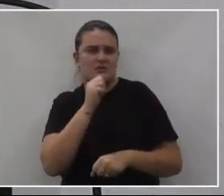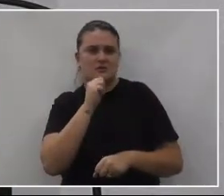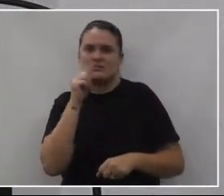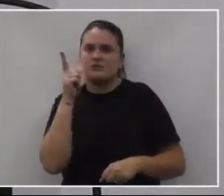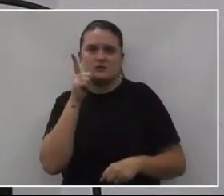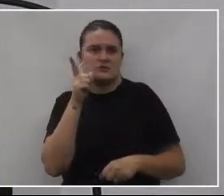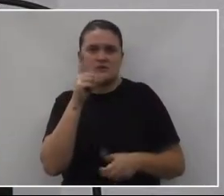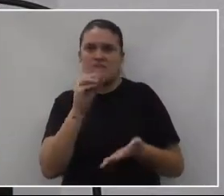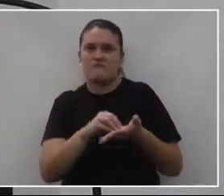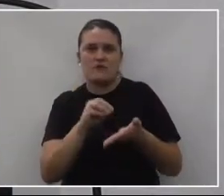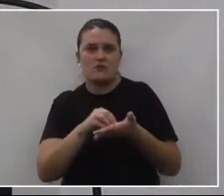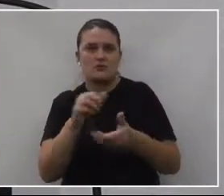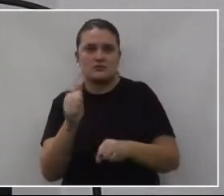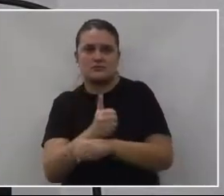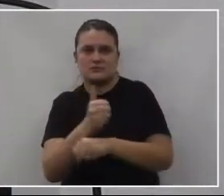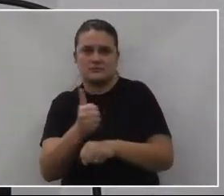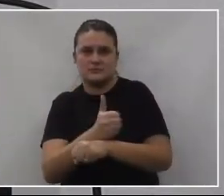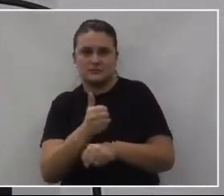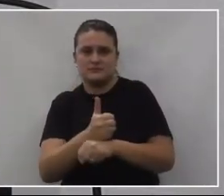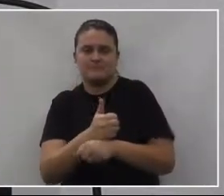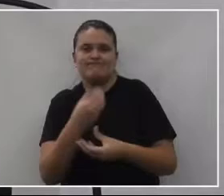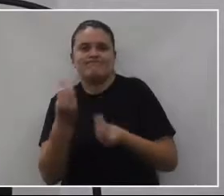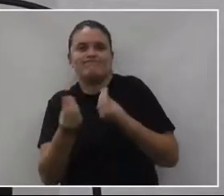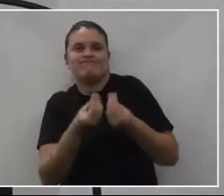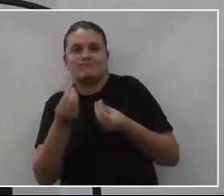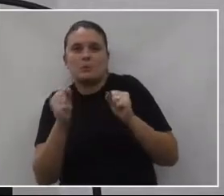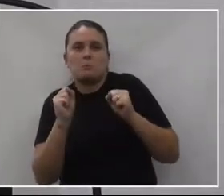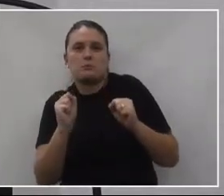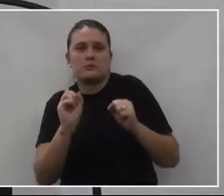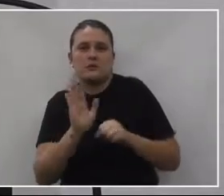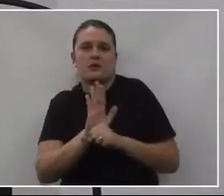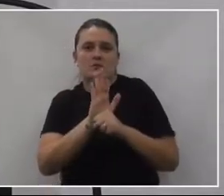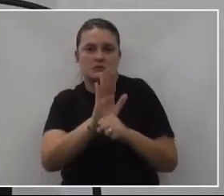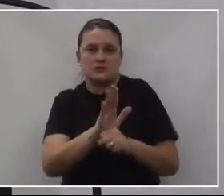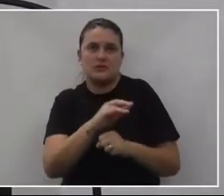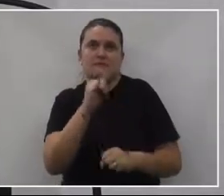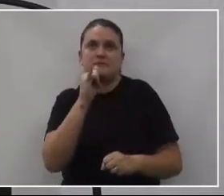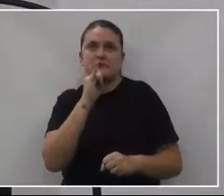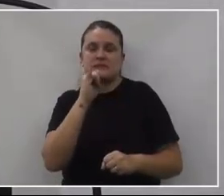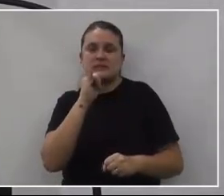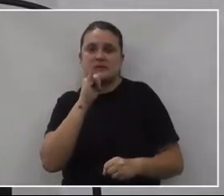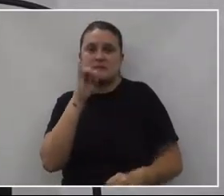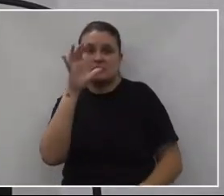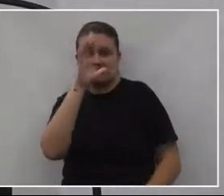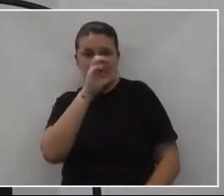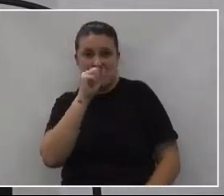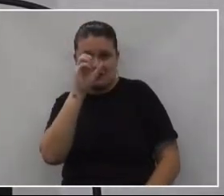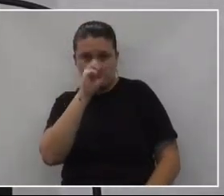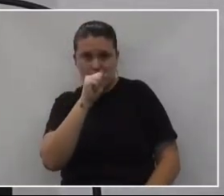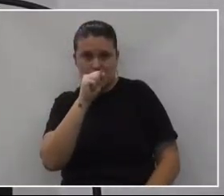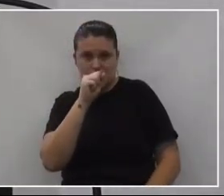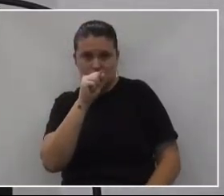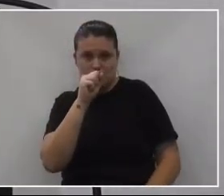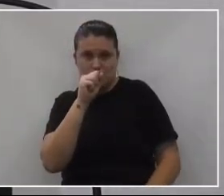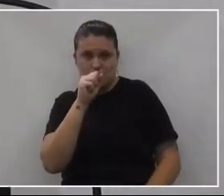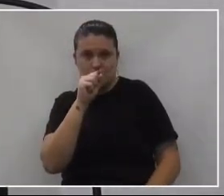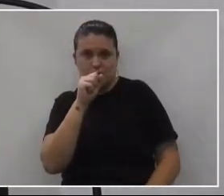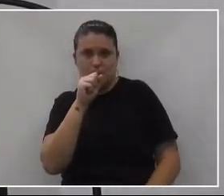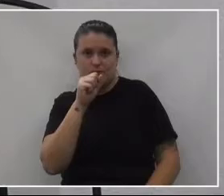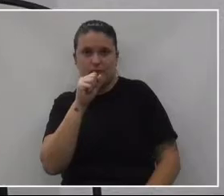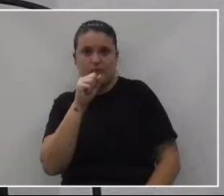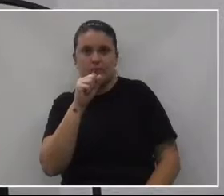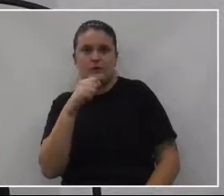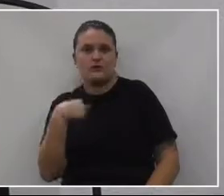por falta de profissionais. E de que forma contribuir, né? Por exemplo, esse evento de sábado, É um evento que, claro, nós